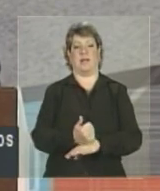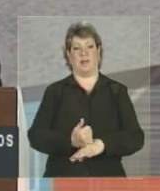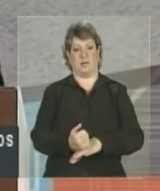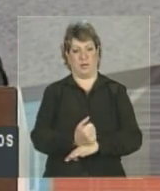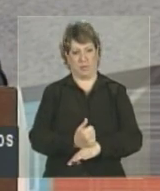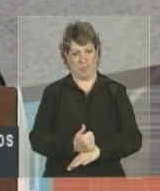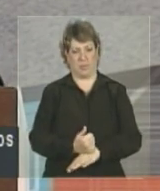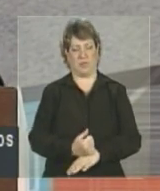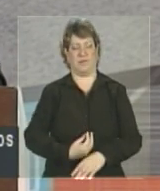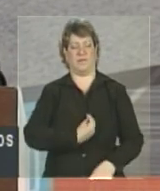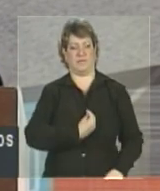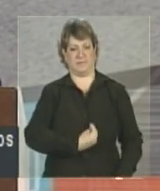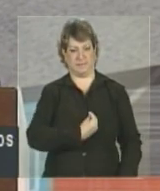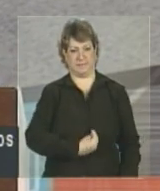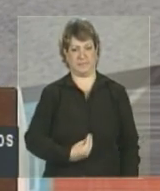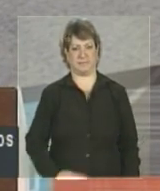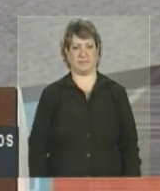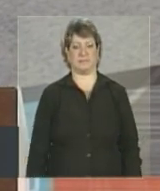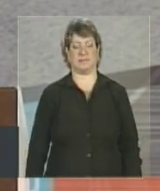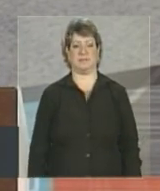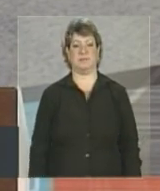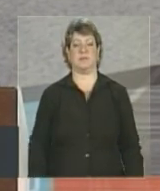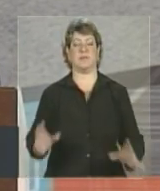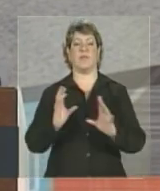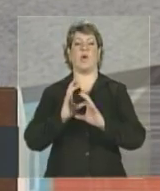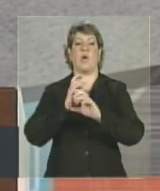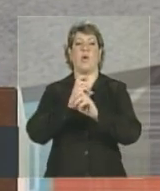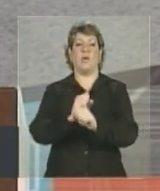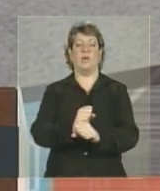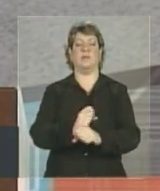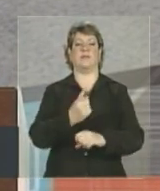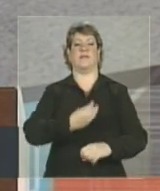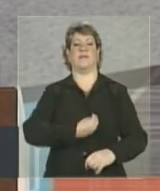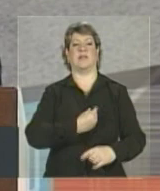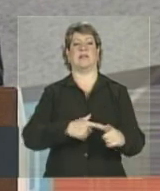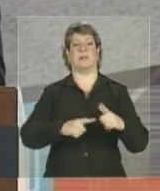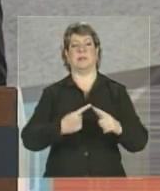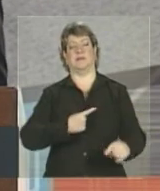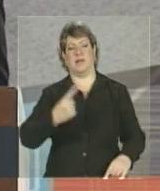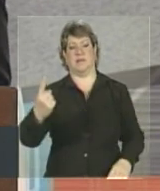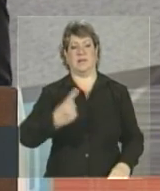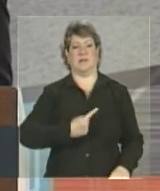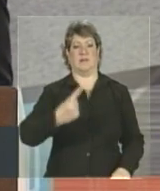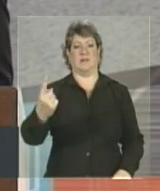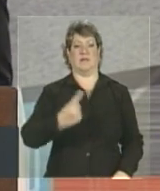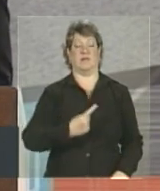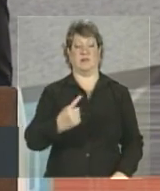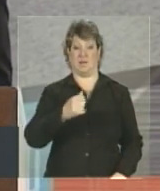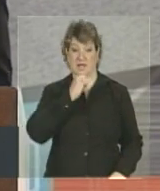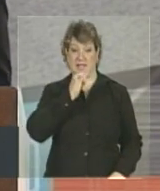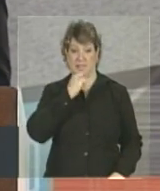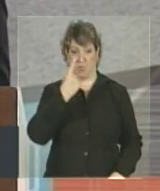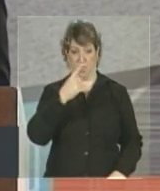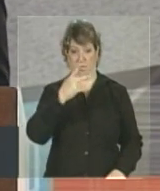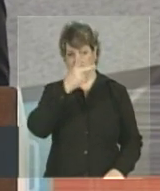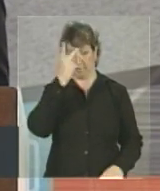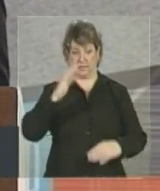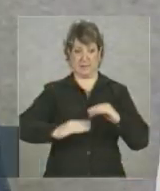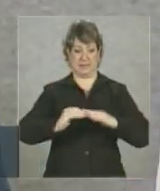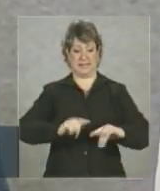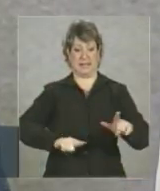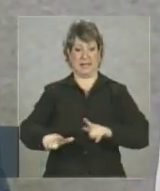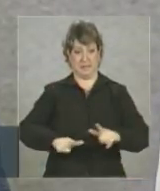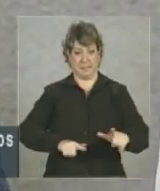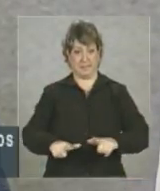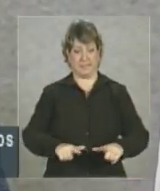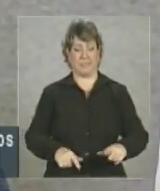produtiva e humana. Ao longo de uma vida profissional, isso poderia significar que um trabalhador teria de voltar